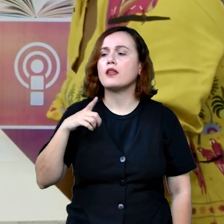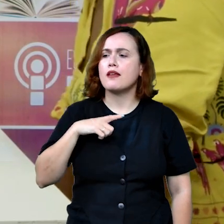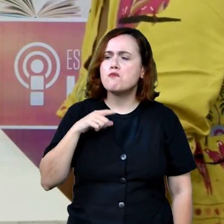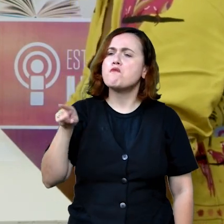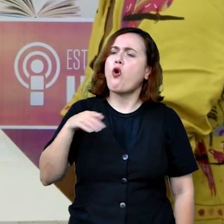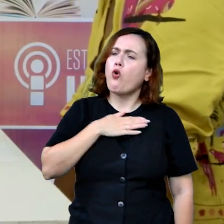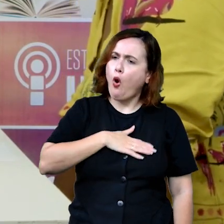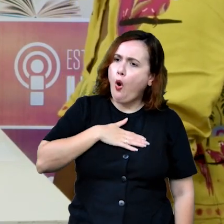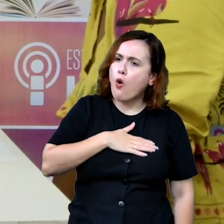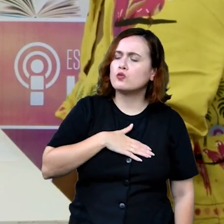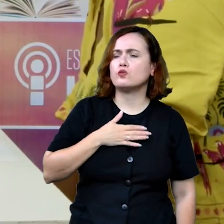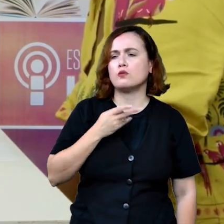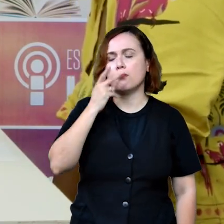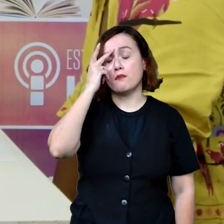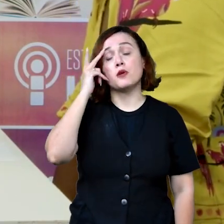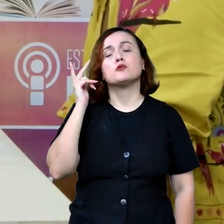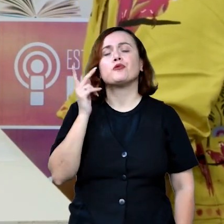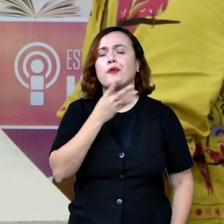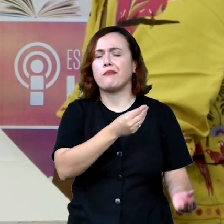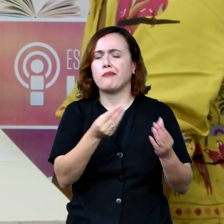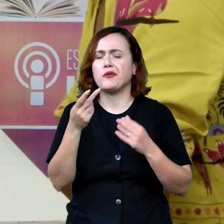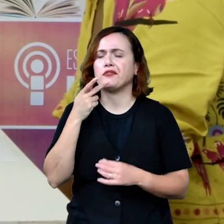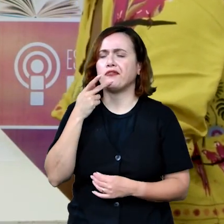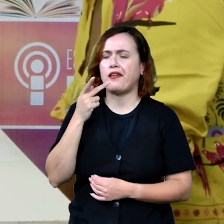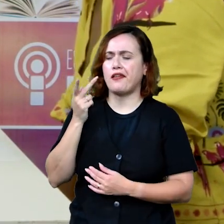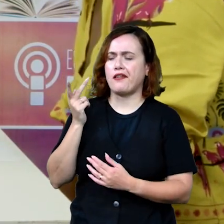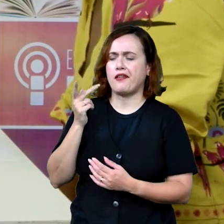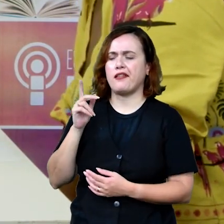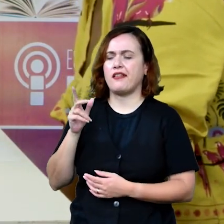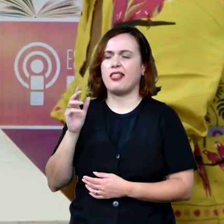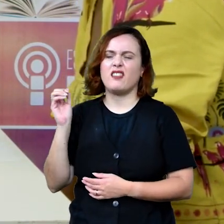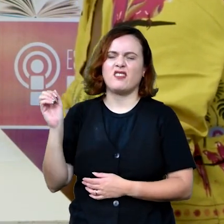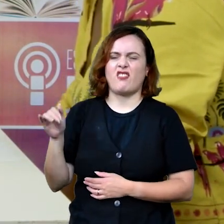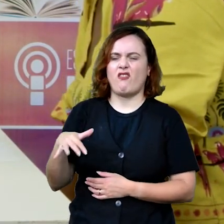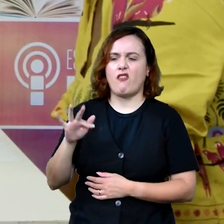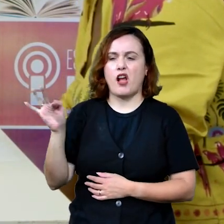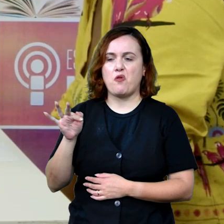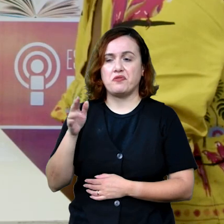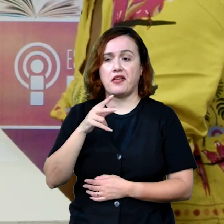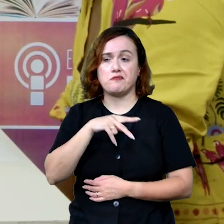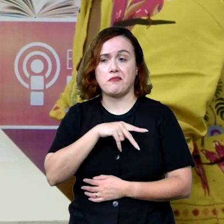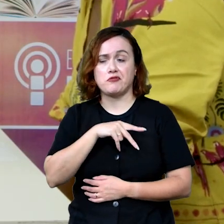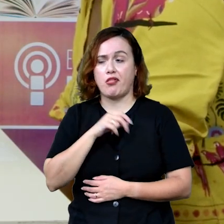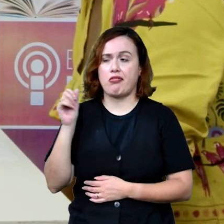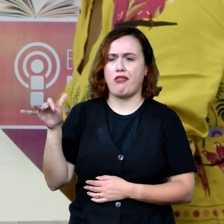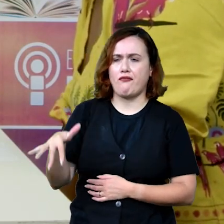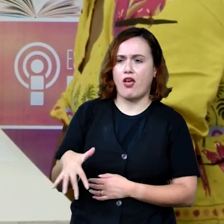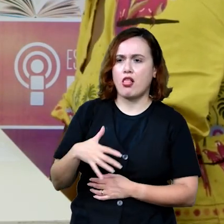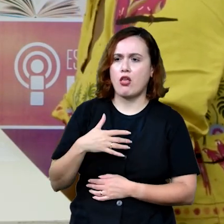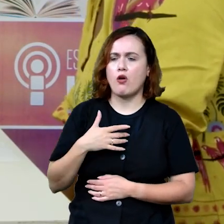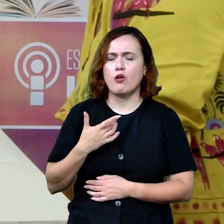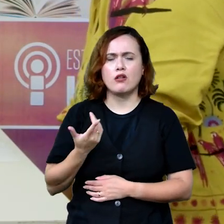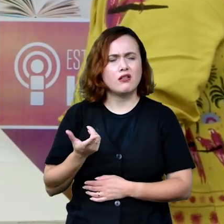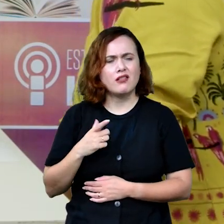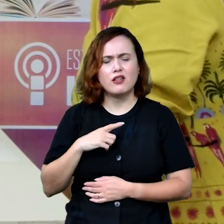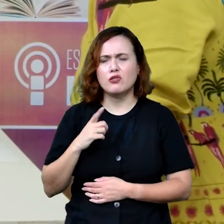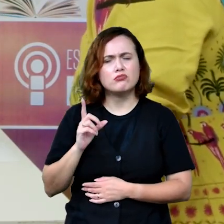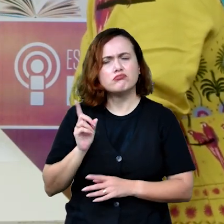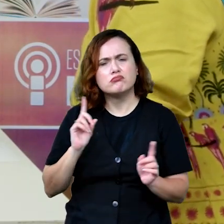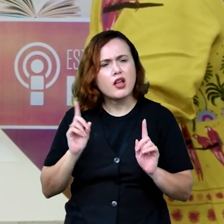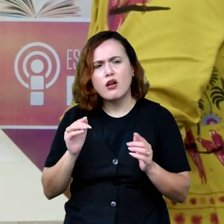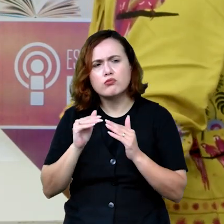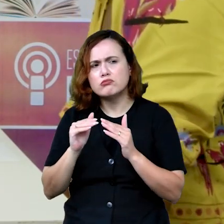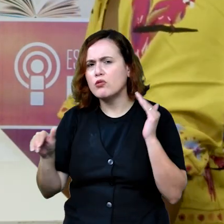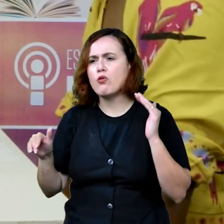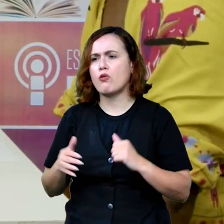aproveitar, todo lugar é maneiro para a gente. A gente tem que saber, né, as ferramentas que estão dando para a gente. E eu lembro que todos os meus amigos passavam na